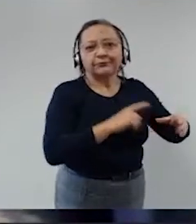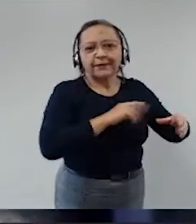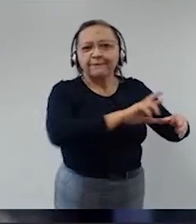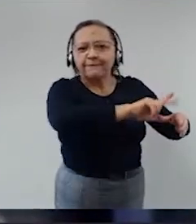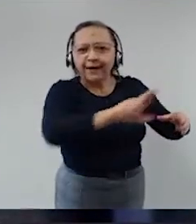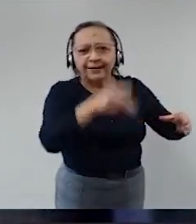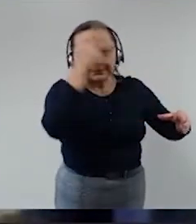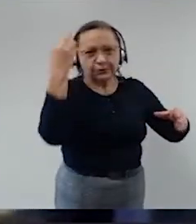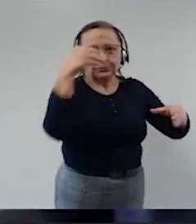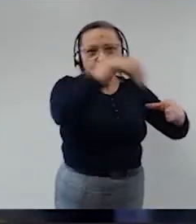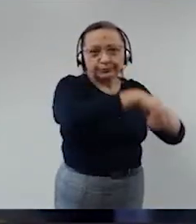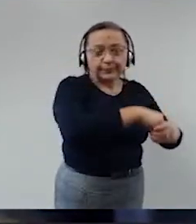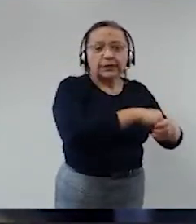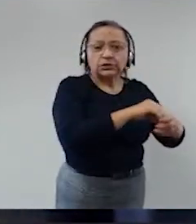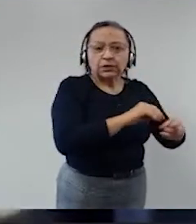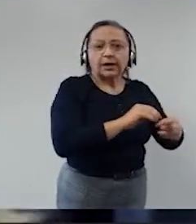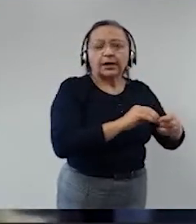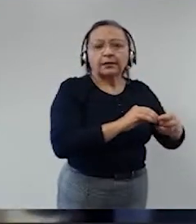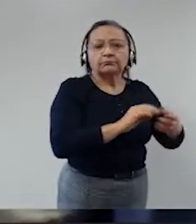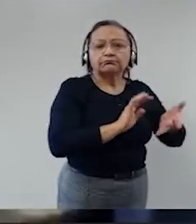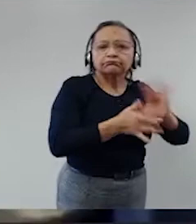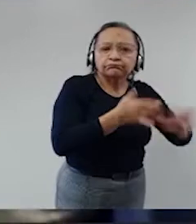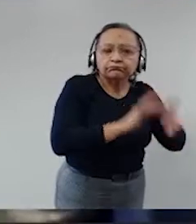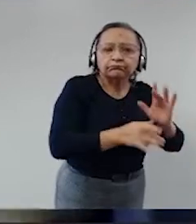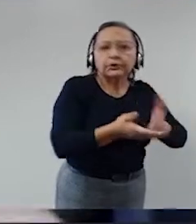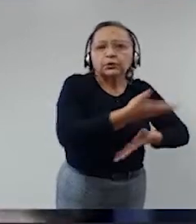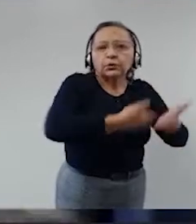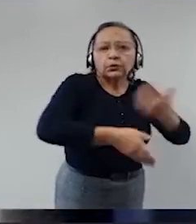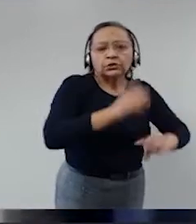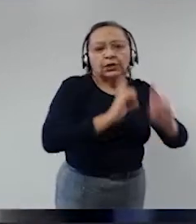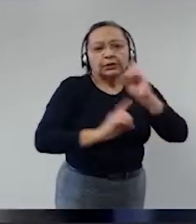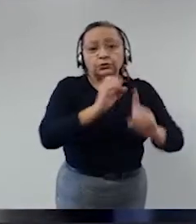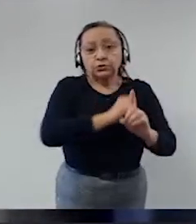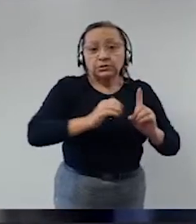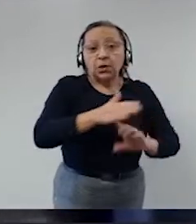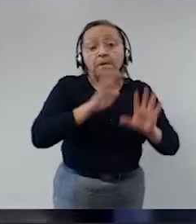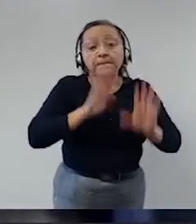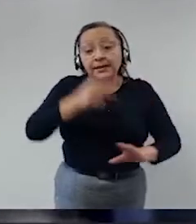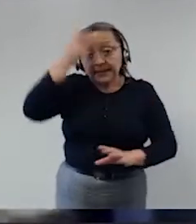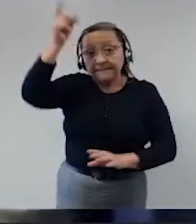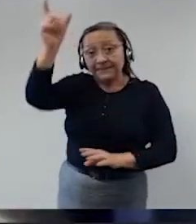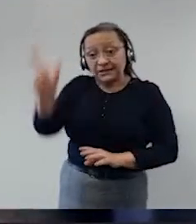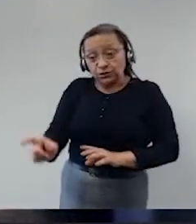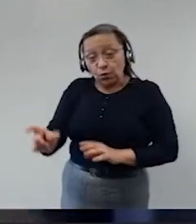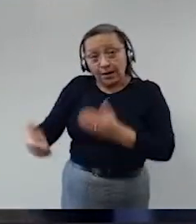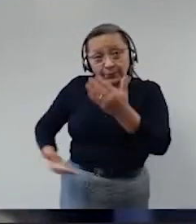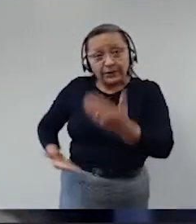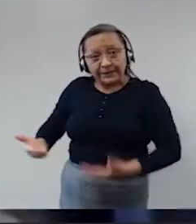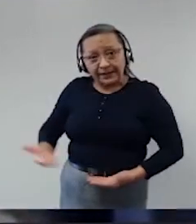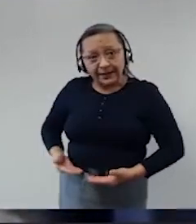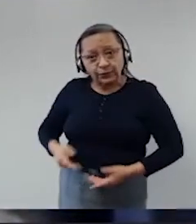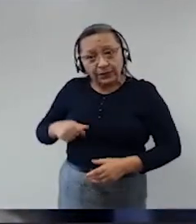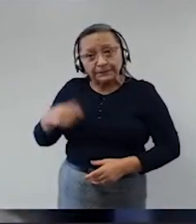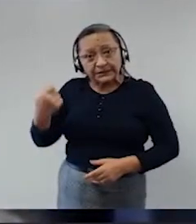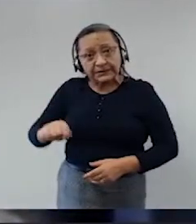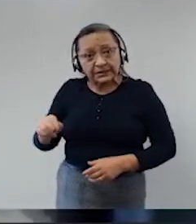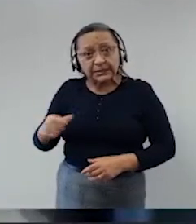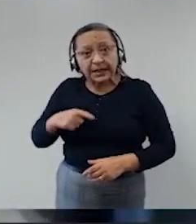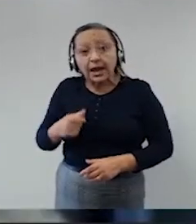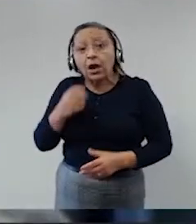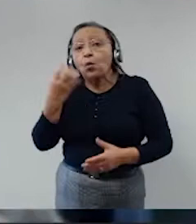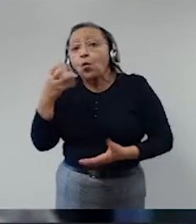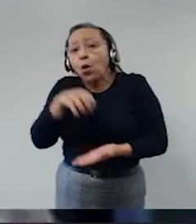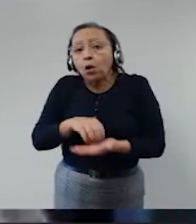a interlocução, ao diálogo social. Porém, o trabalhador ele precisa estar representado por uma entidade